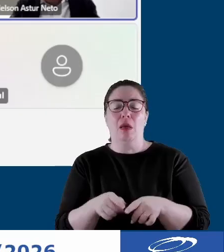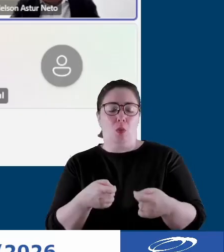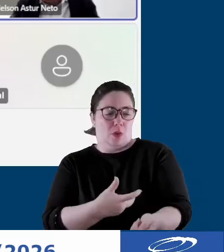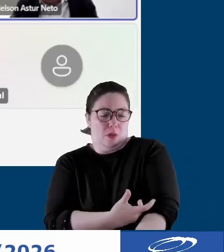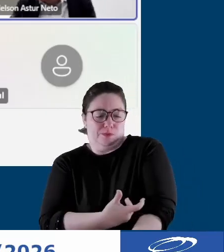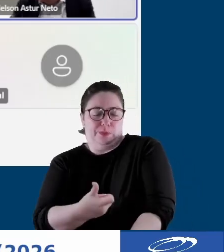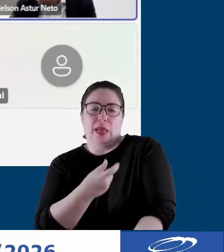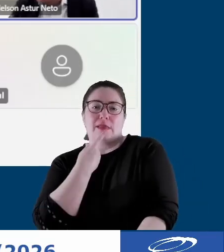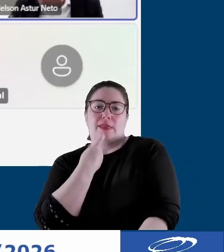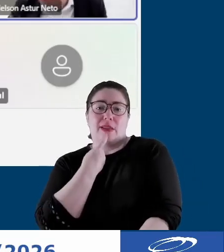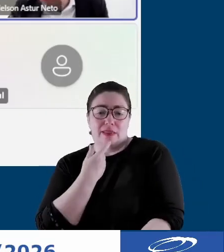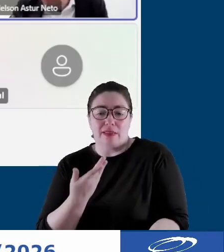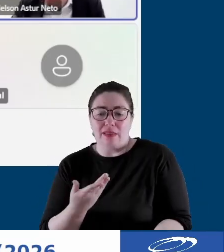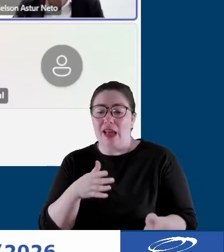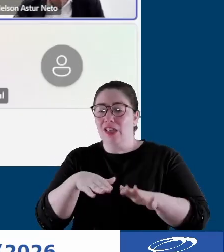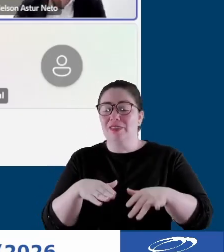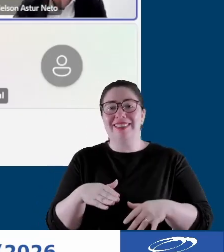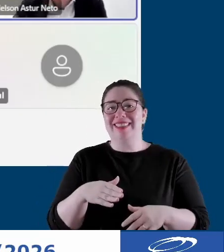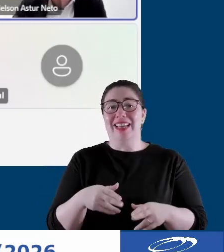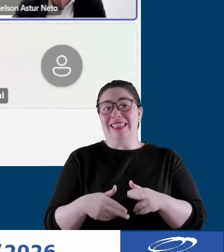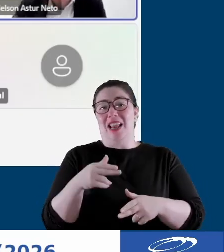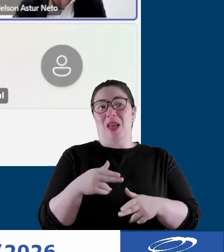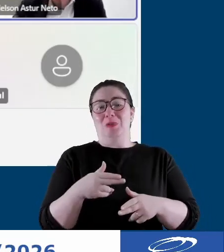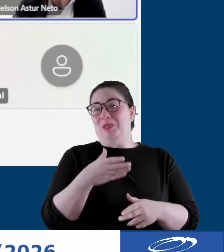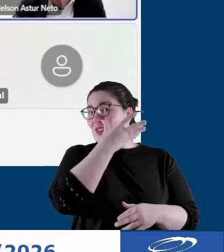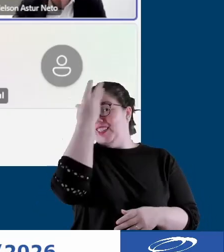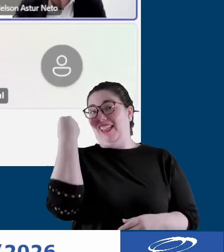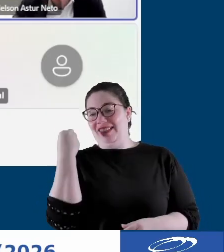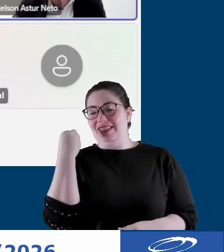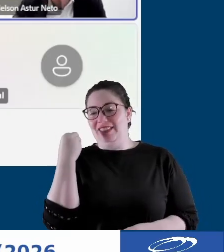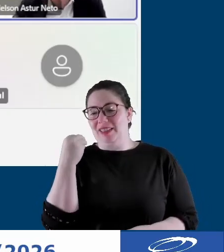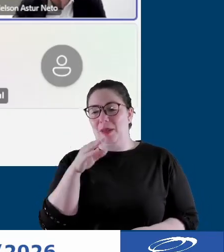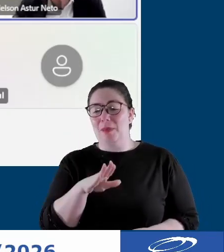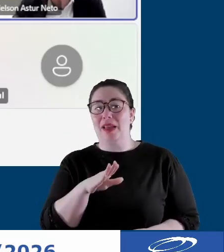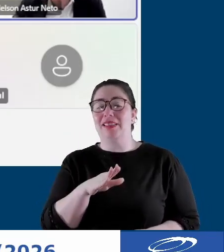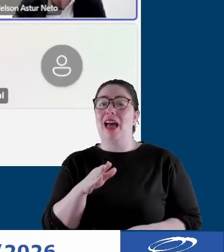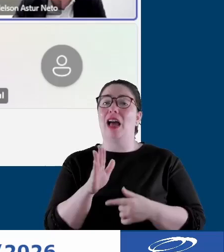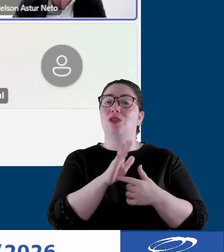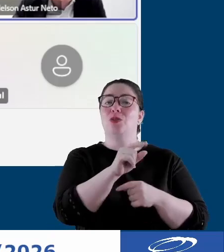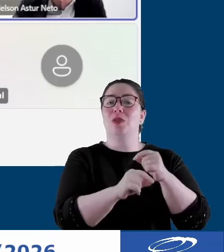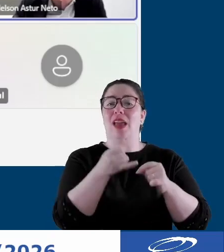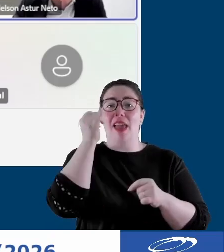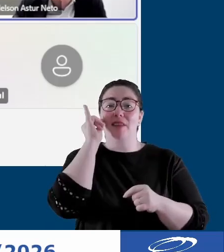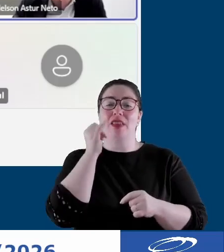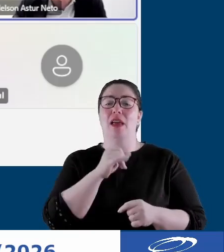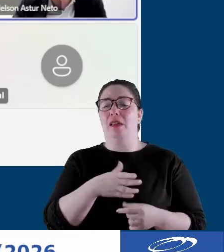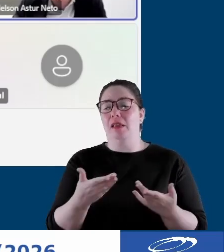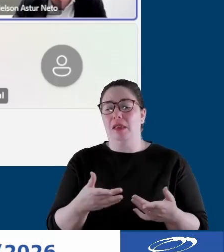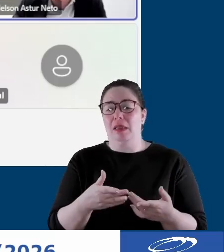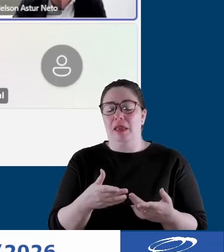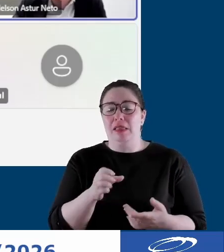cirurgião esquece de colher, mas escolher uma hemocultura, principalmente no momento de febre, antes de começar o antibiótico, também muitas vezes